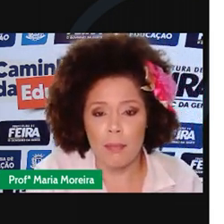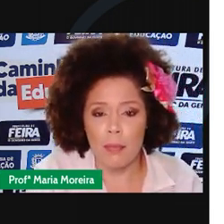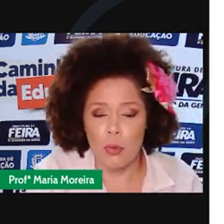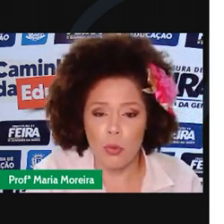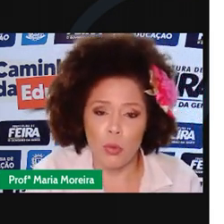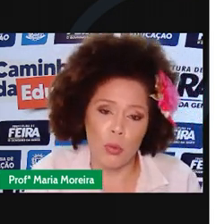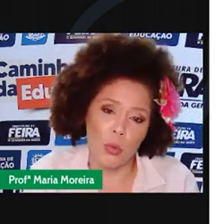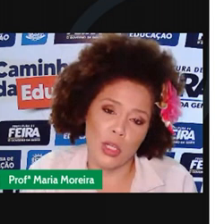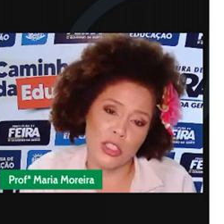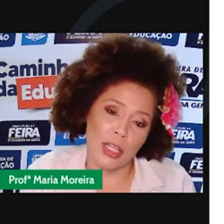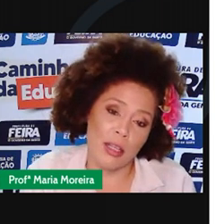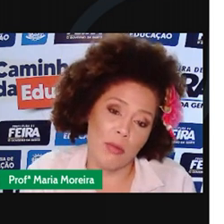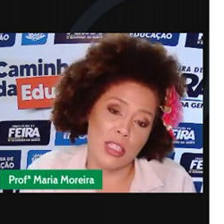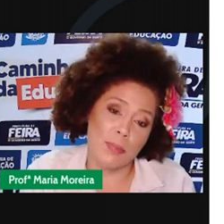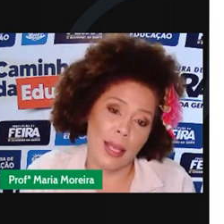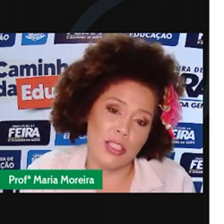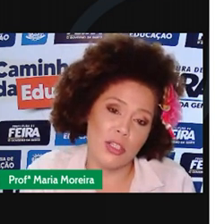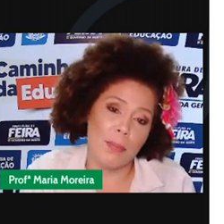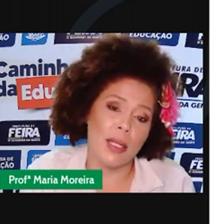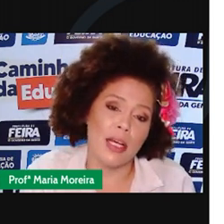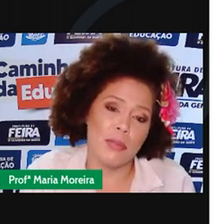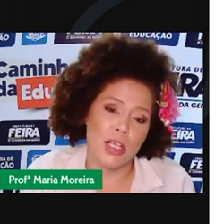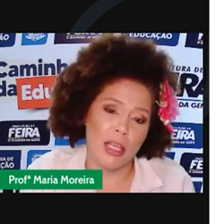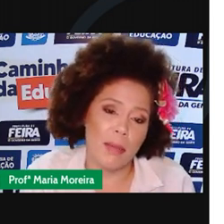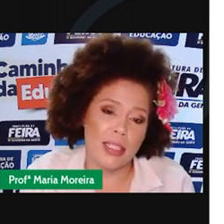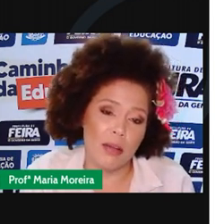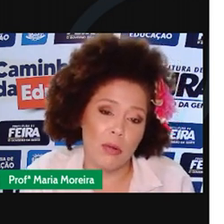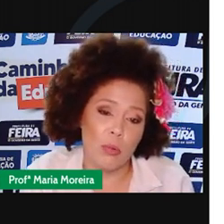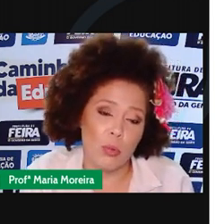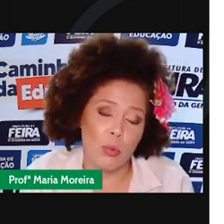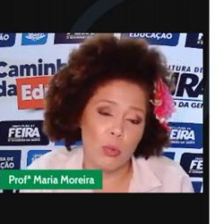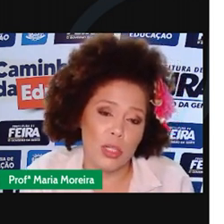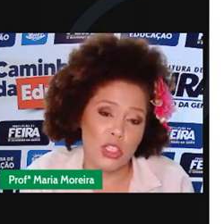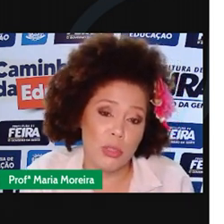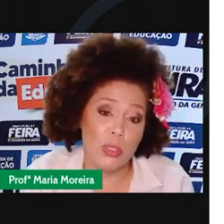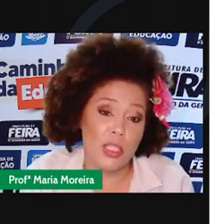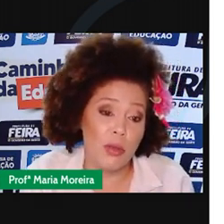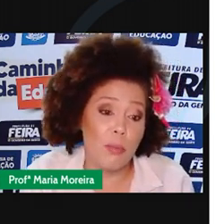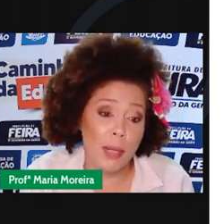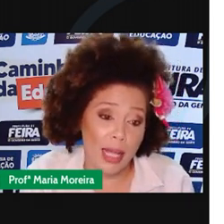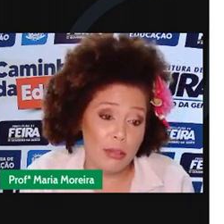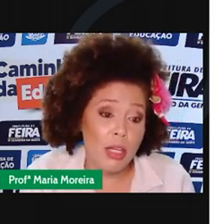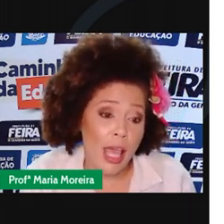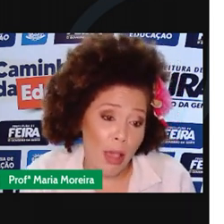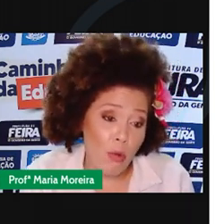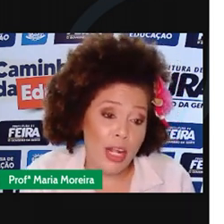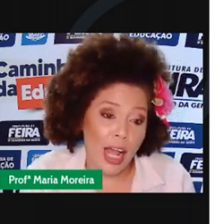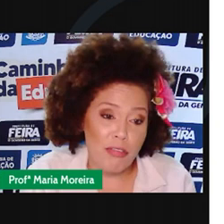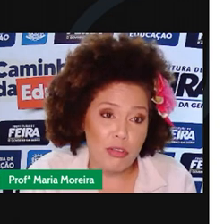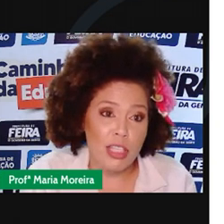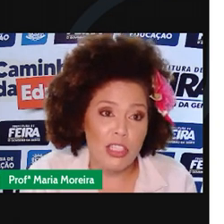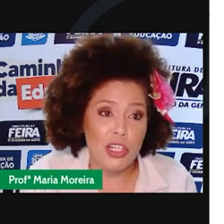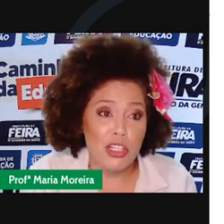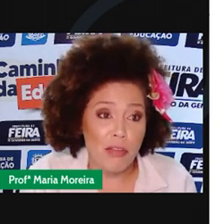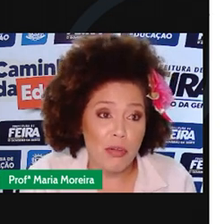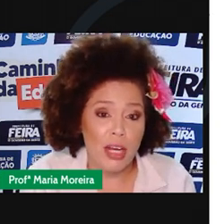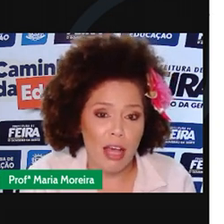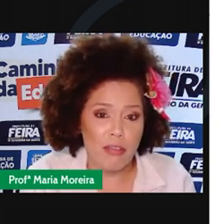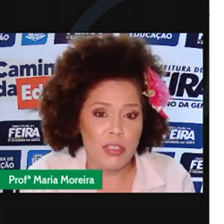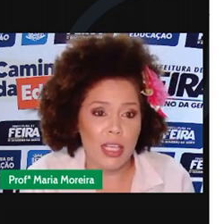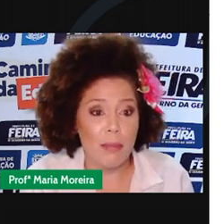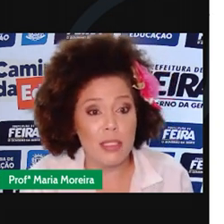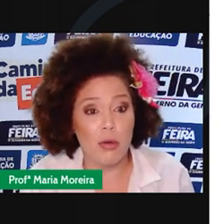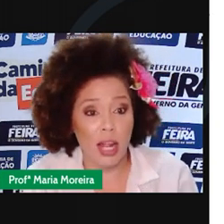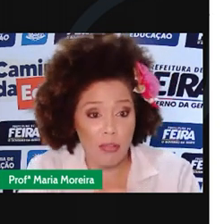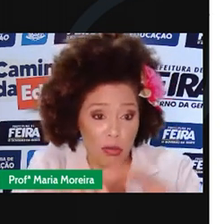ok oh O vestido é uma espécie de pirâmide aqui mais é uma distribuição em um prato é um gráfico tá gente